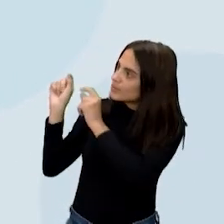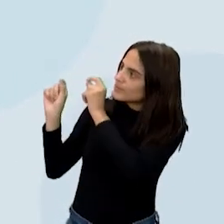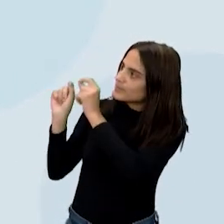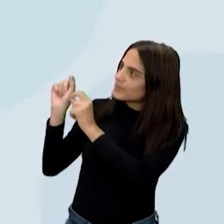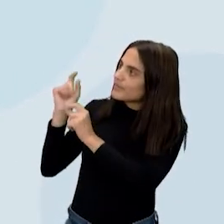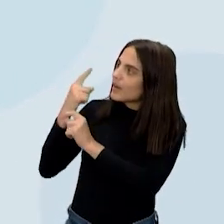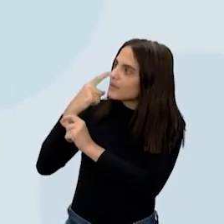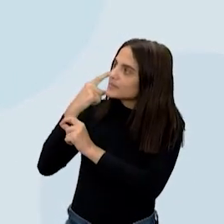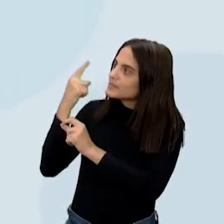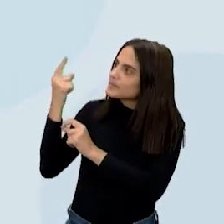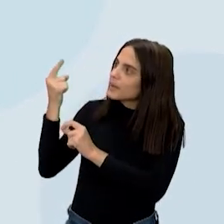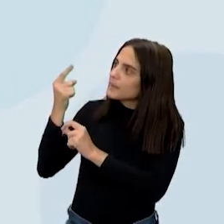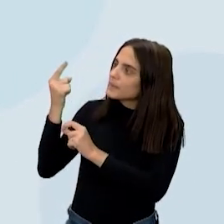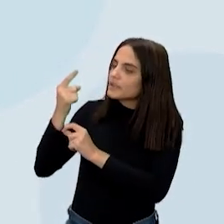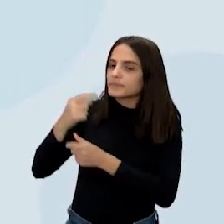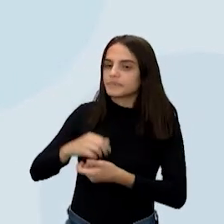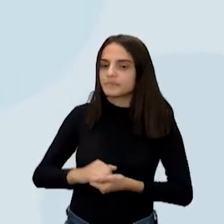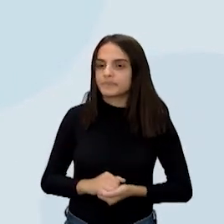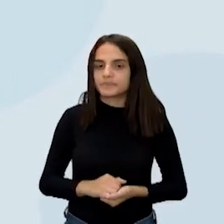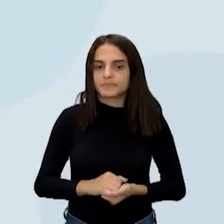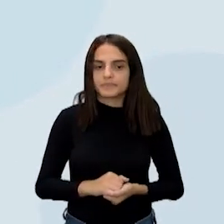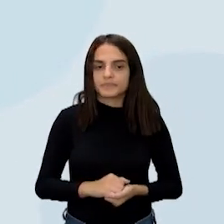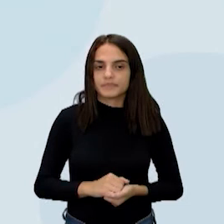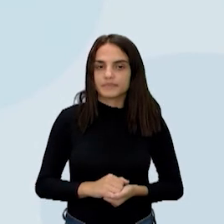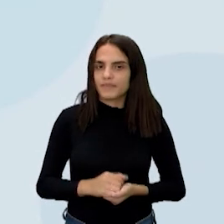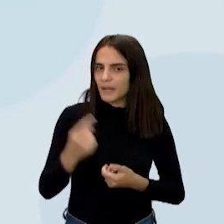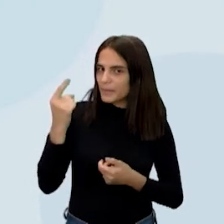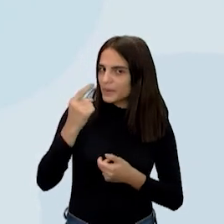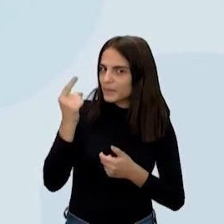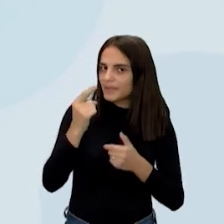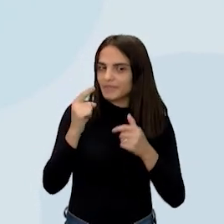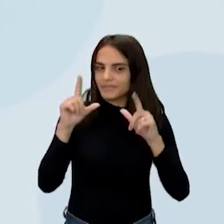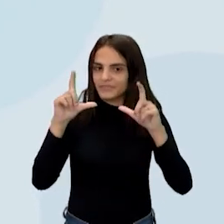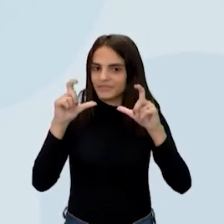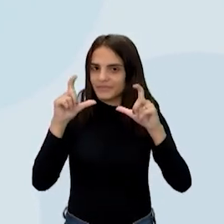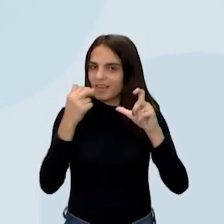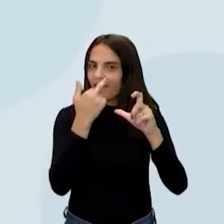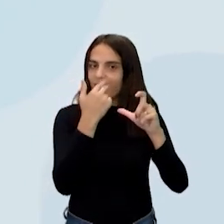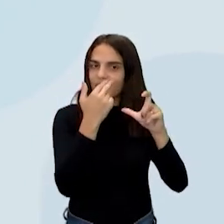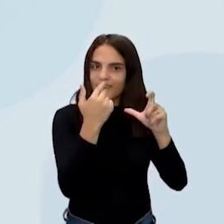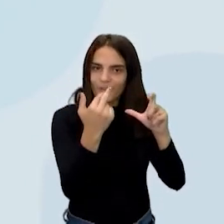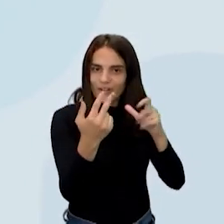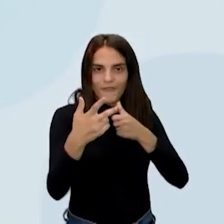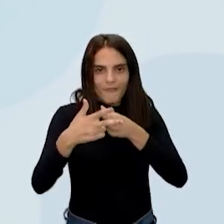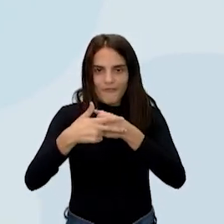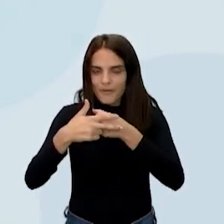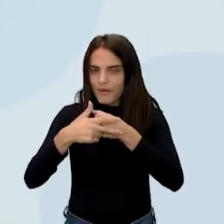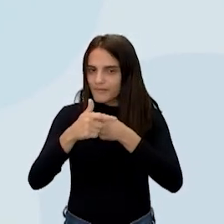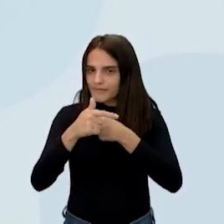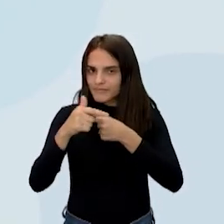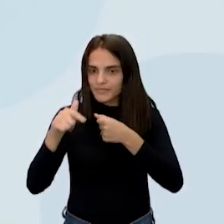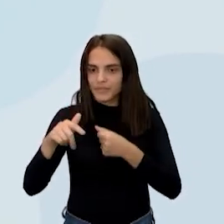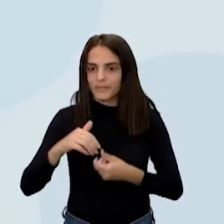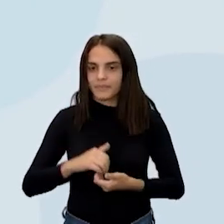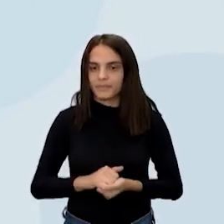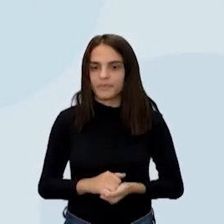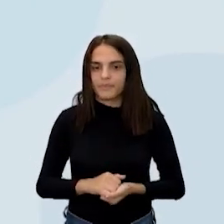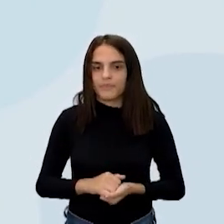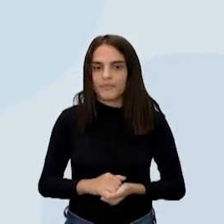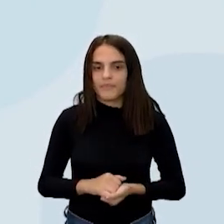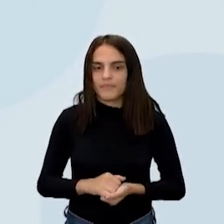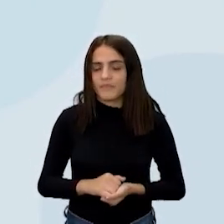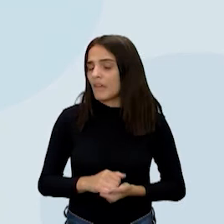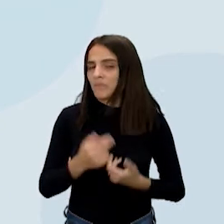na primeira? Primeiro, na primeira nós temos aí só a linguagem não verbal, né? Temos aí, que